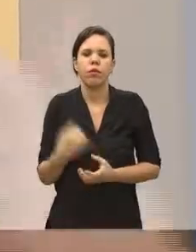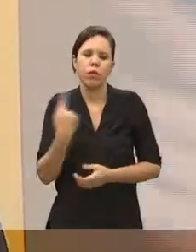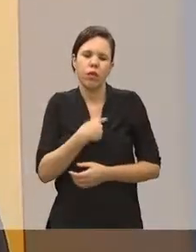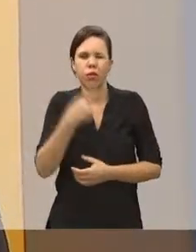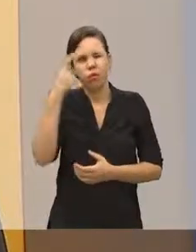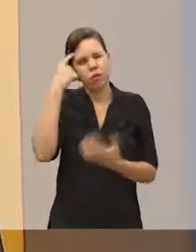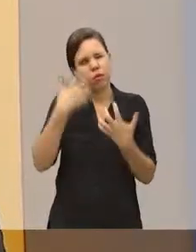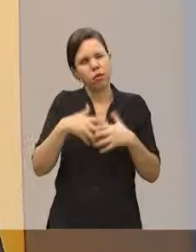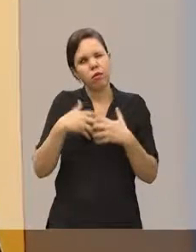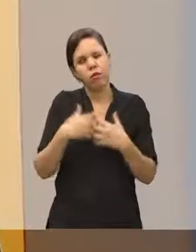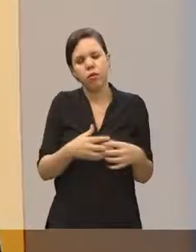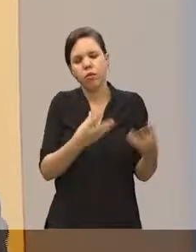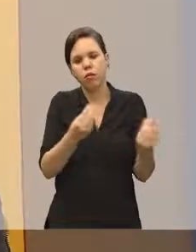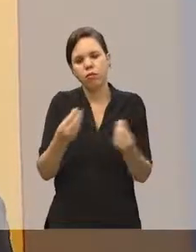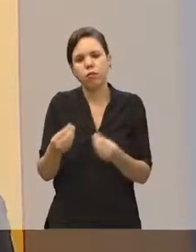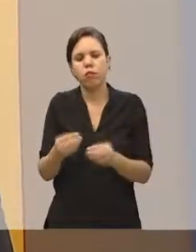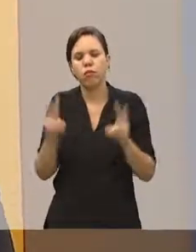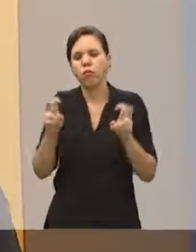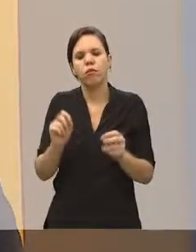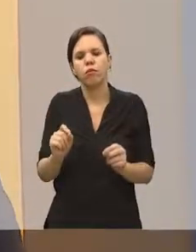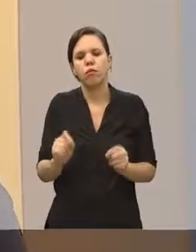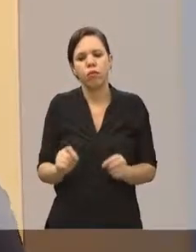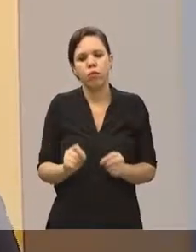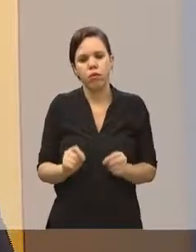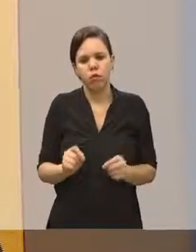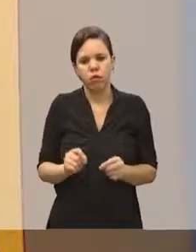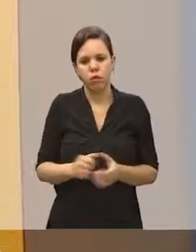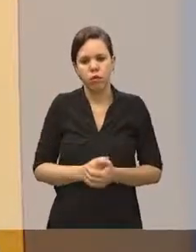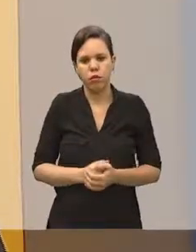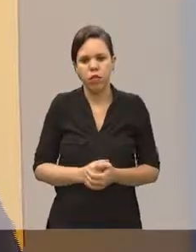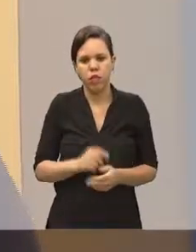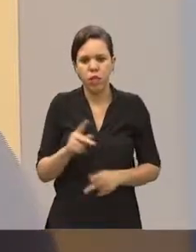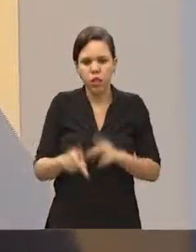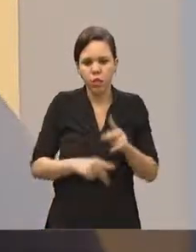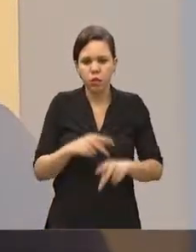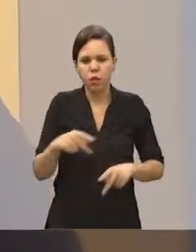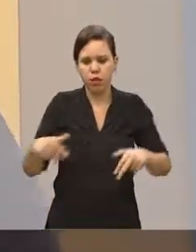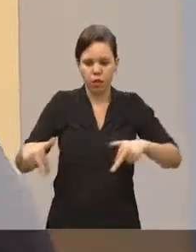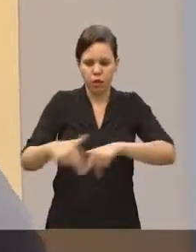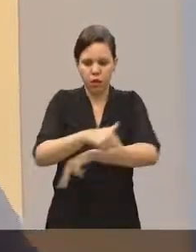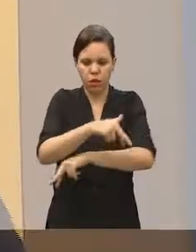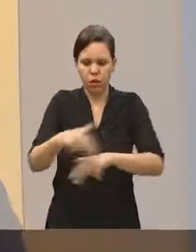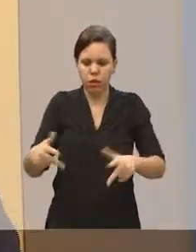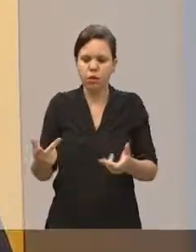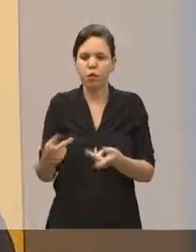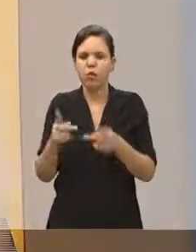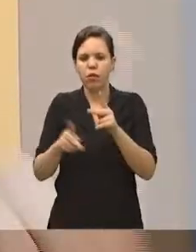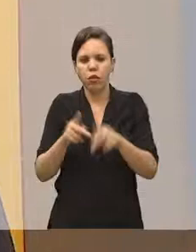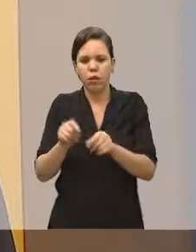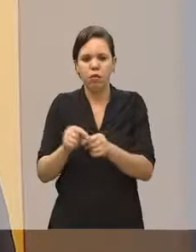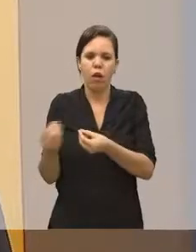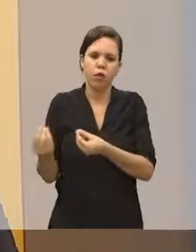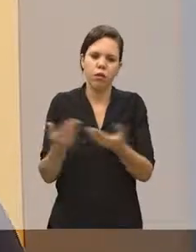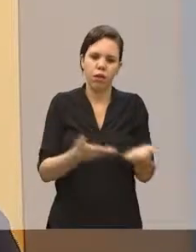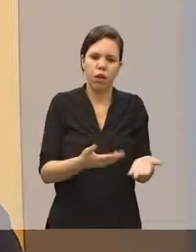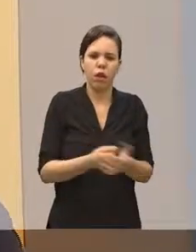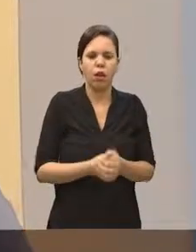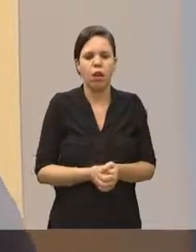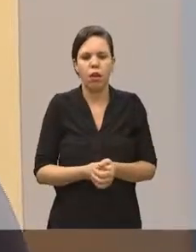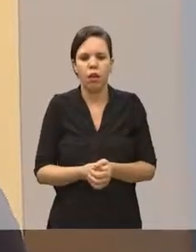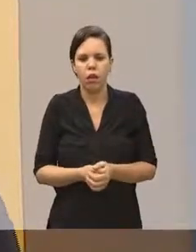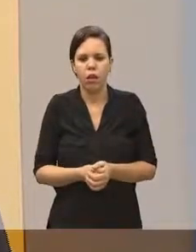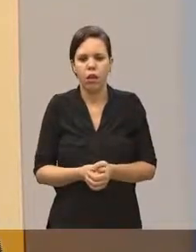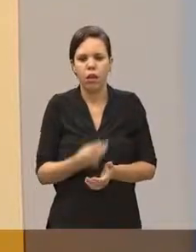muito na questão do deslocamento de todos os nossos fornecedores, né? Então a gente trabalhou dentro de um raio de